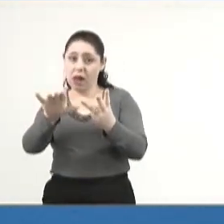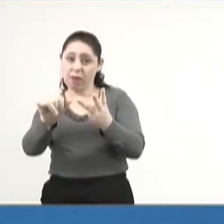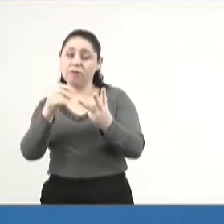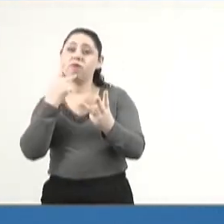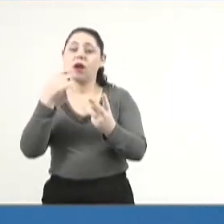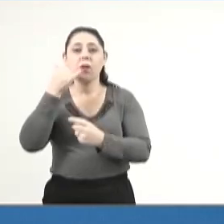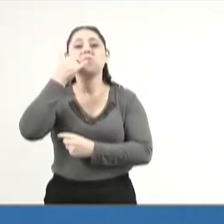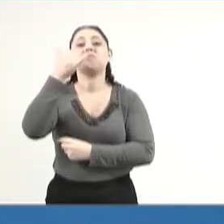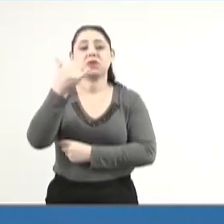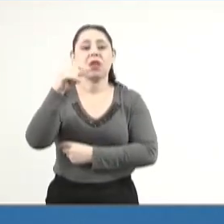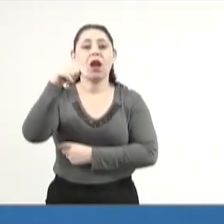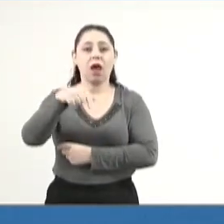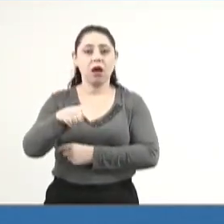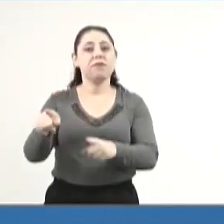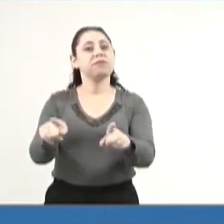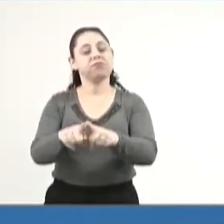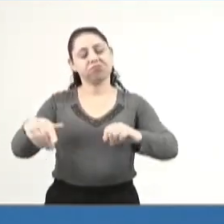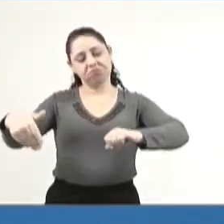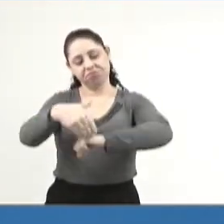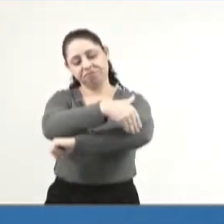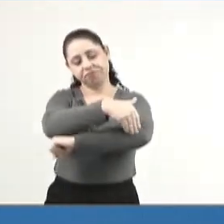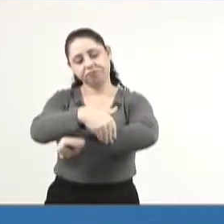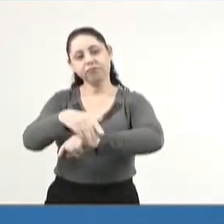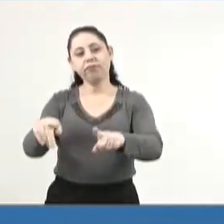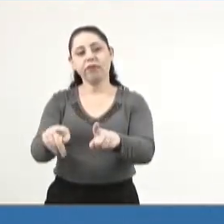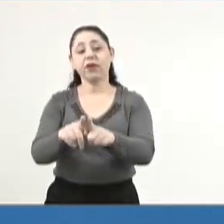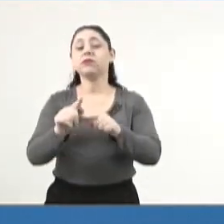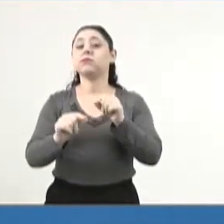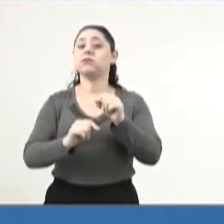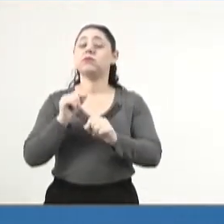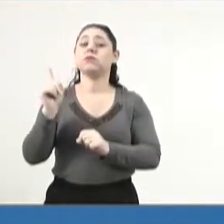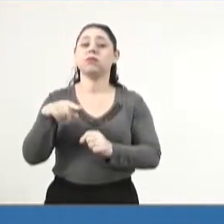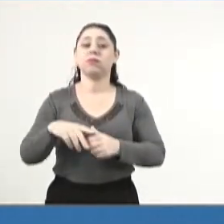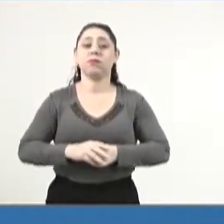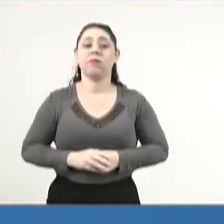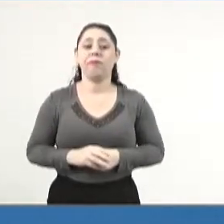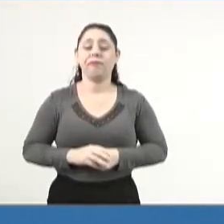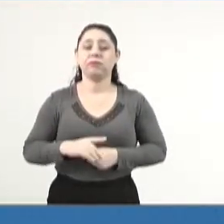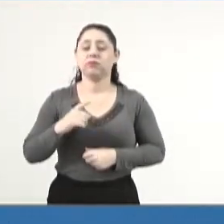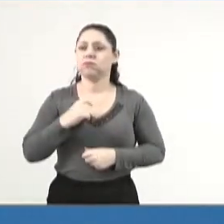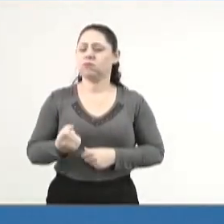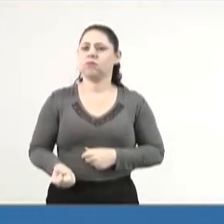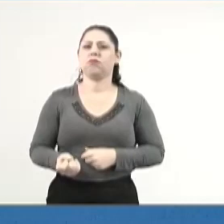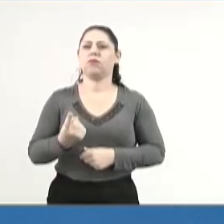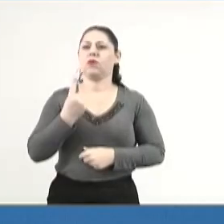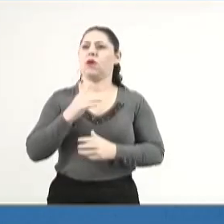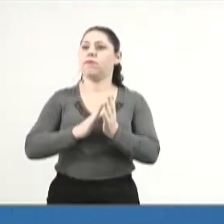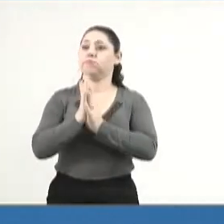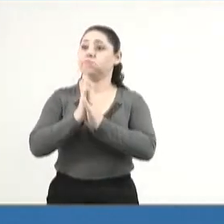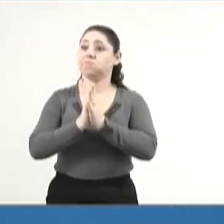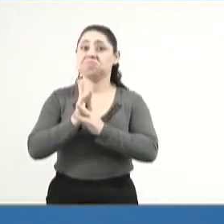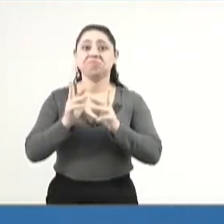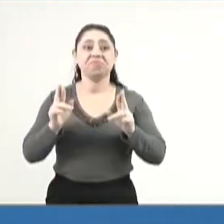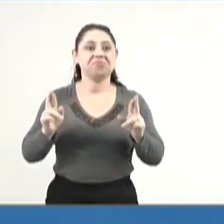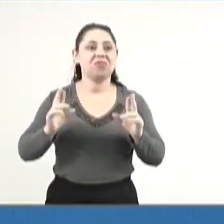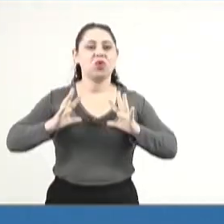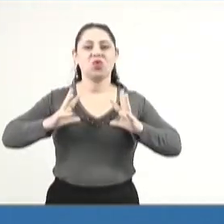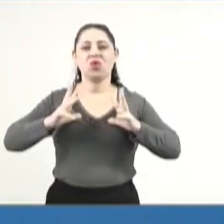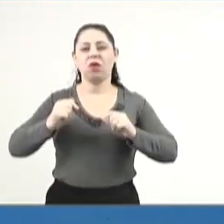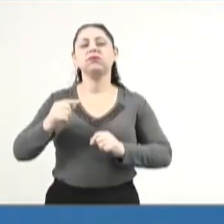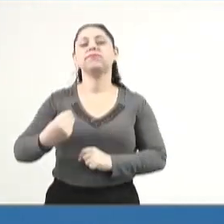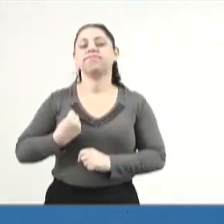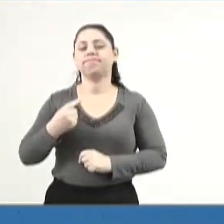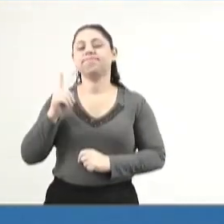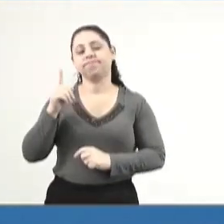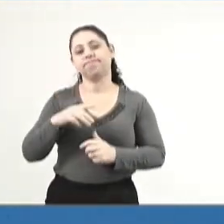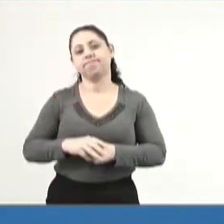rural ao longo da rodovia, o que causou enorme expectativa a todos os que estavam